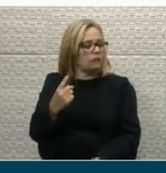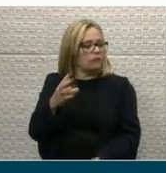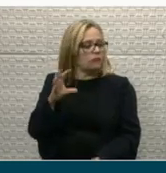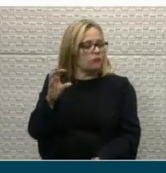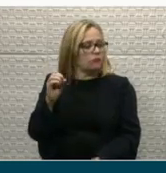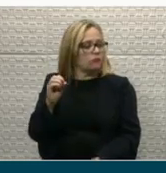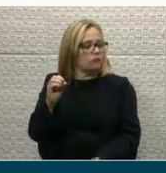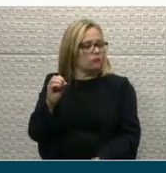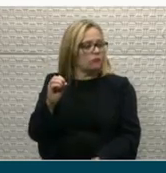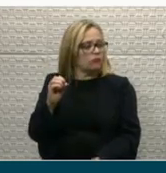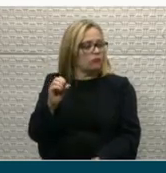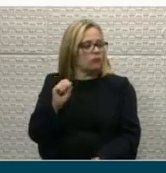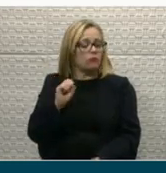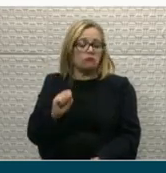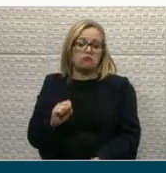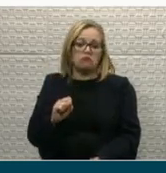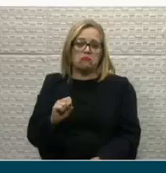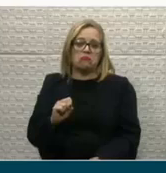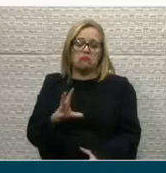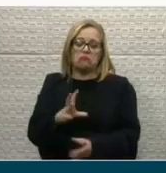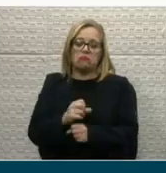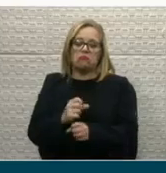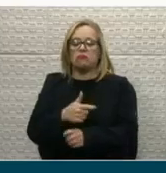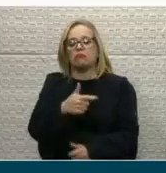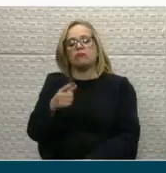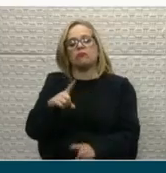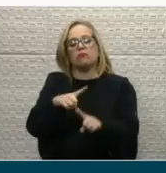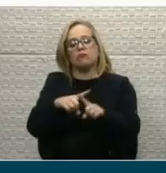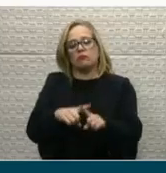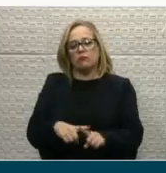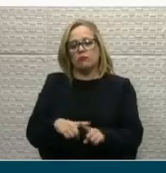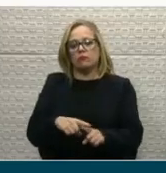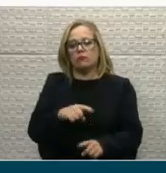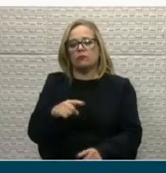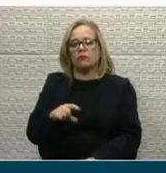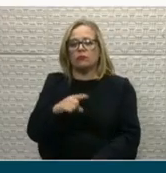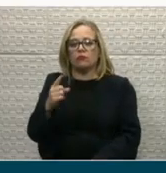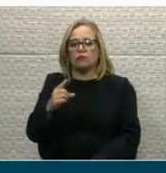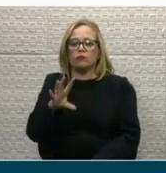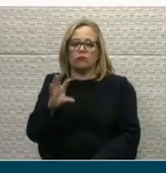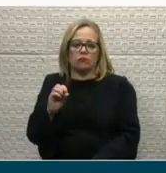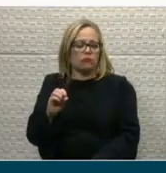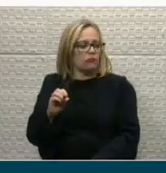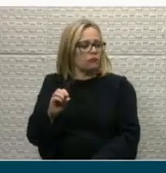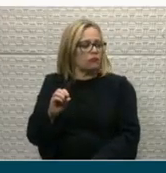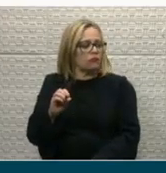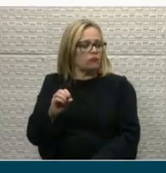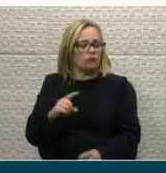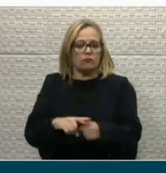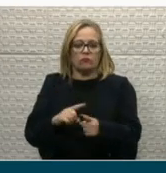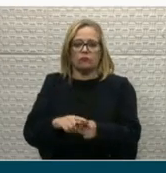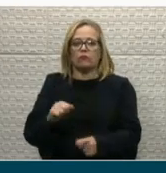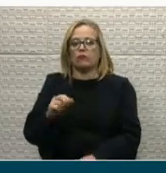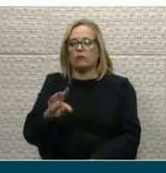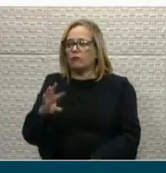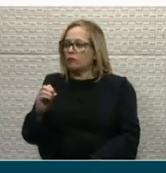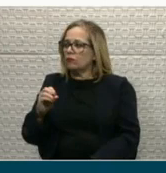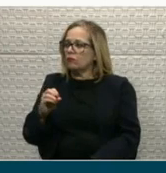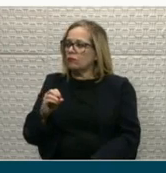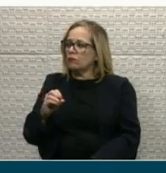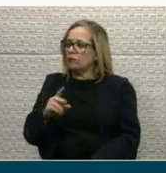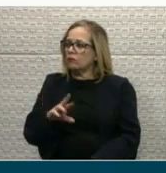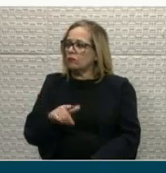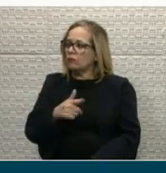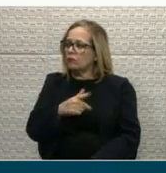0, ele pode ser calculado como duas vezes menos 1, 0, porque o autovalor é 2